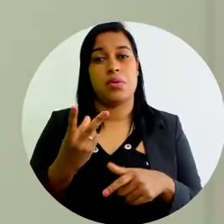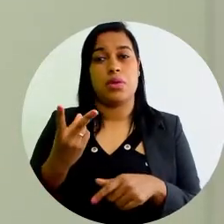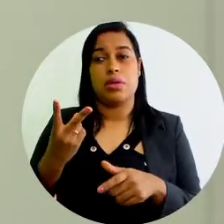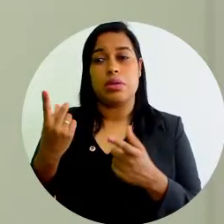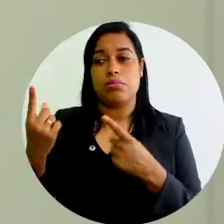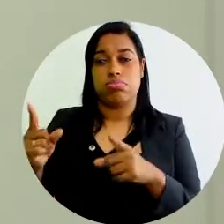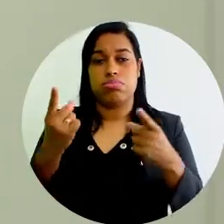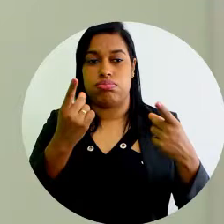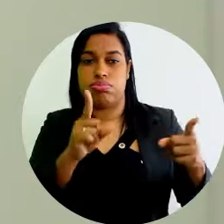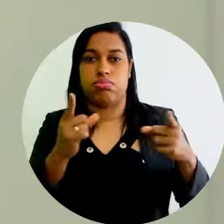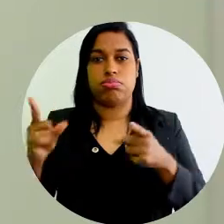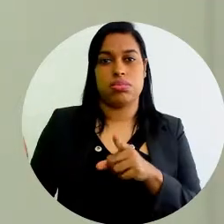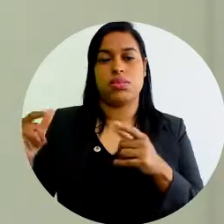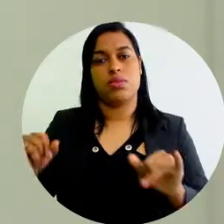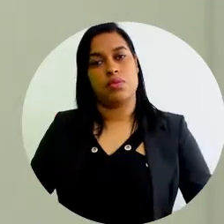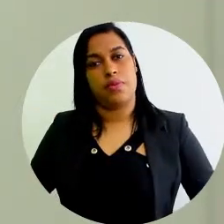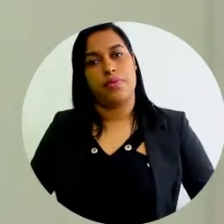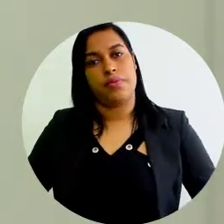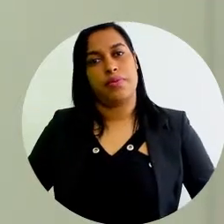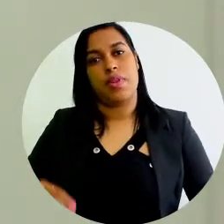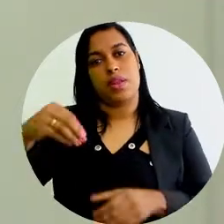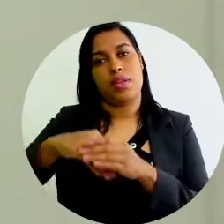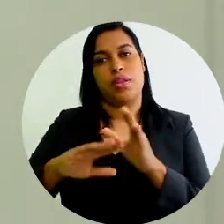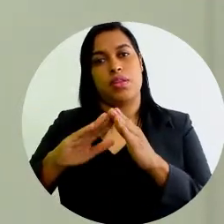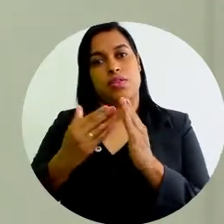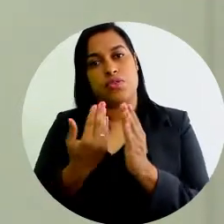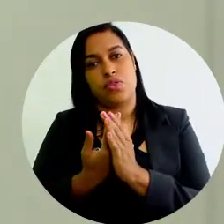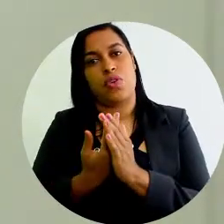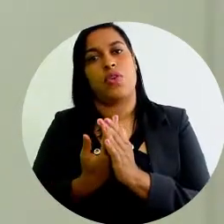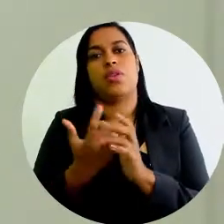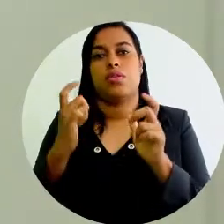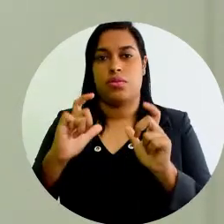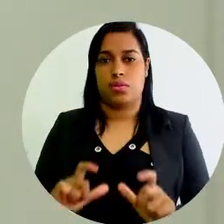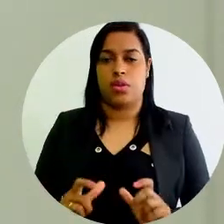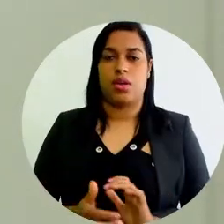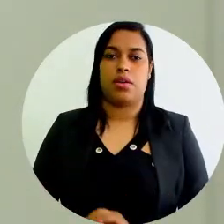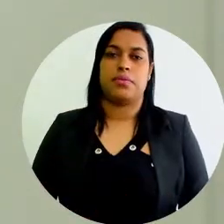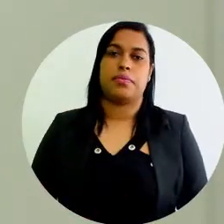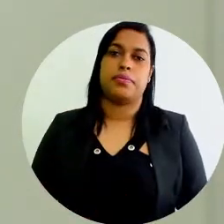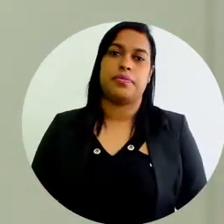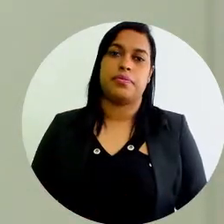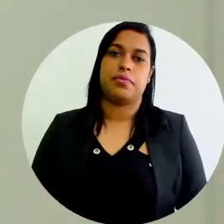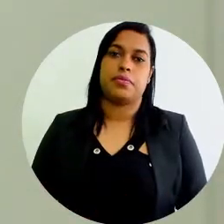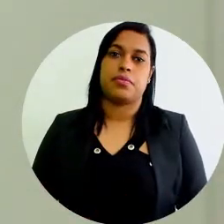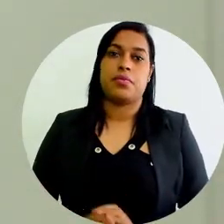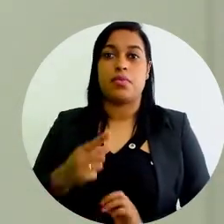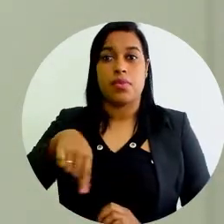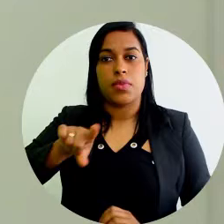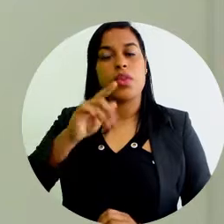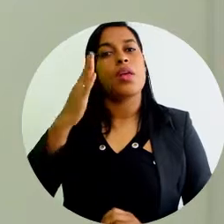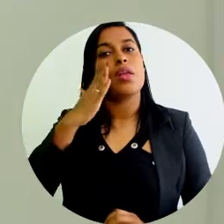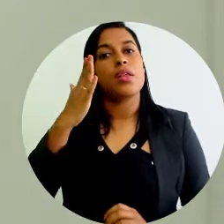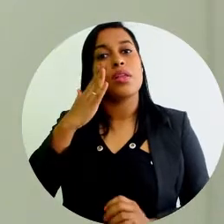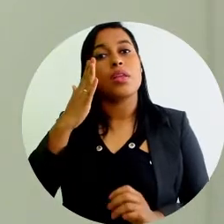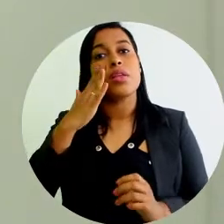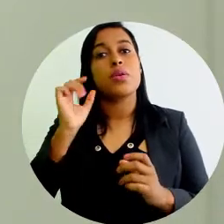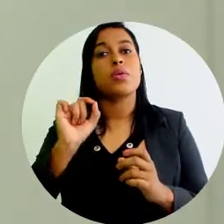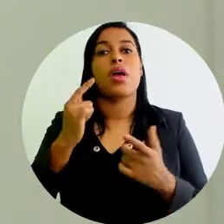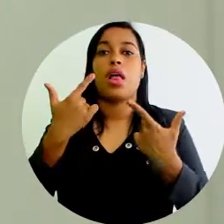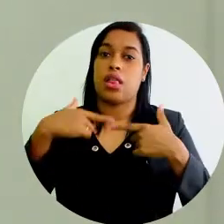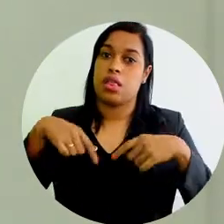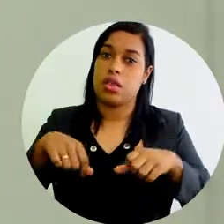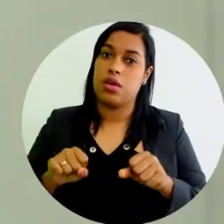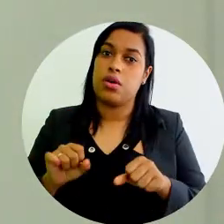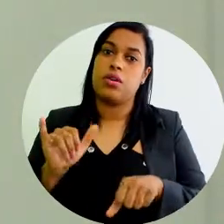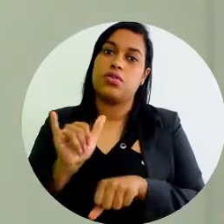ou mesmo perseguições que ele venha a sofrer dentro da escola, dentro daquele ambiente. Mas, para a gente compreender